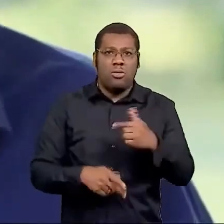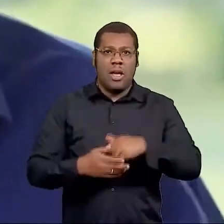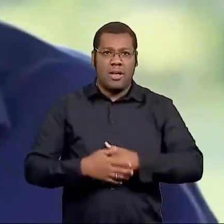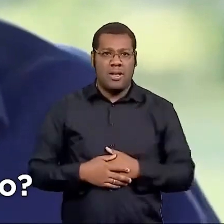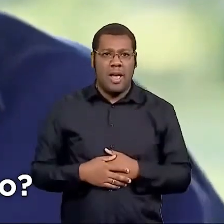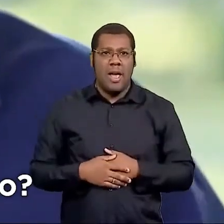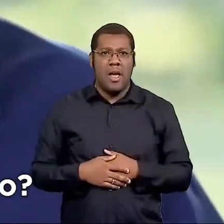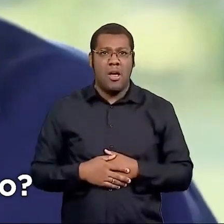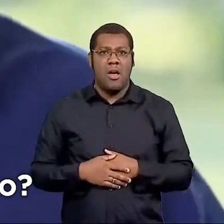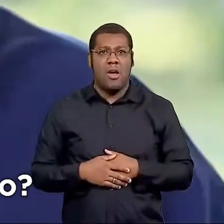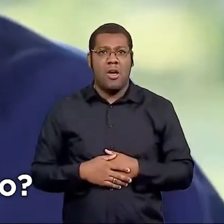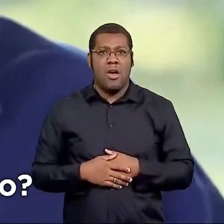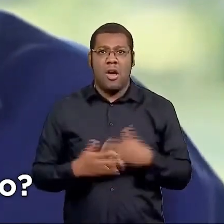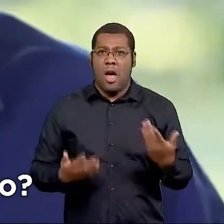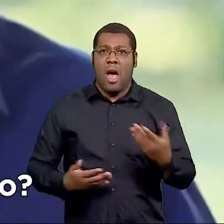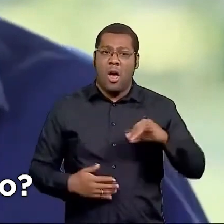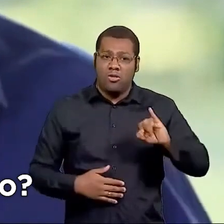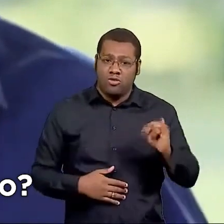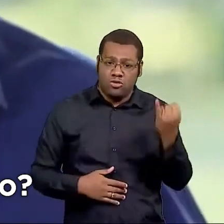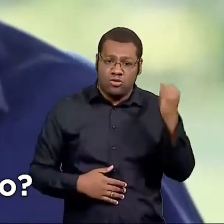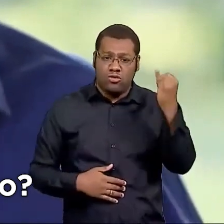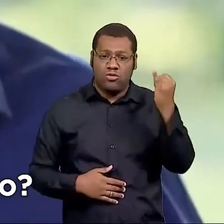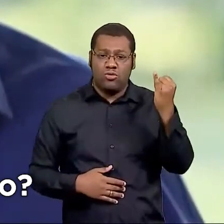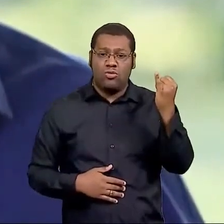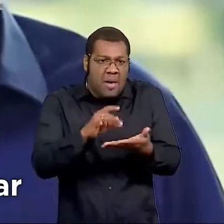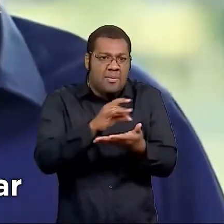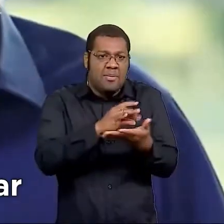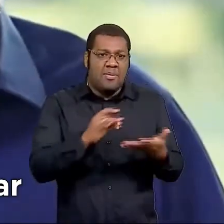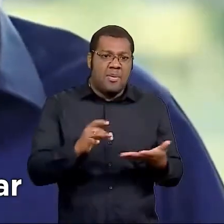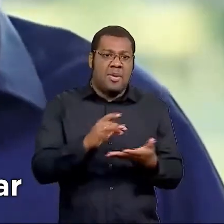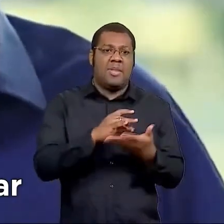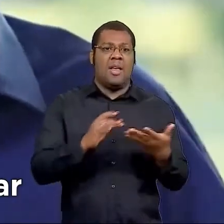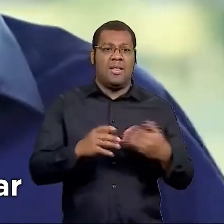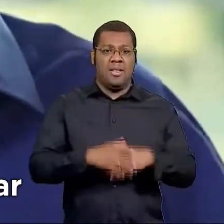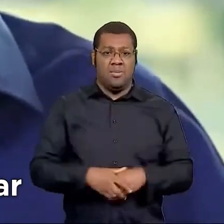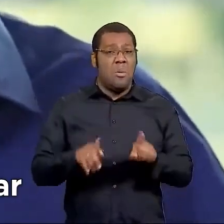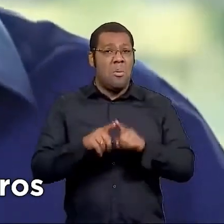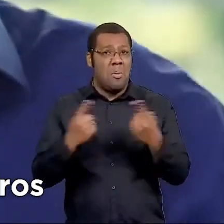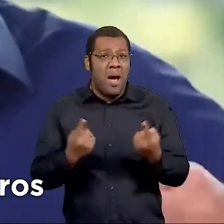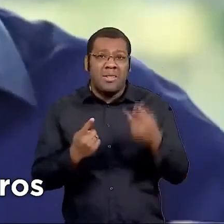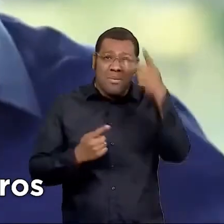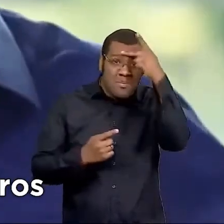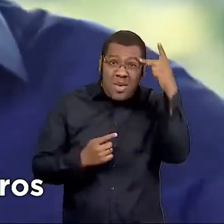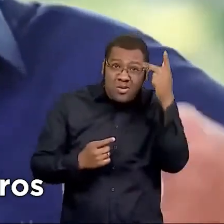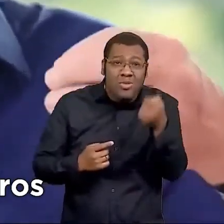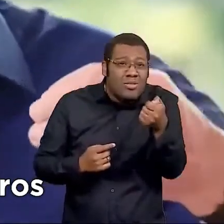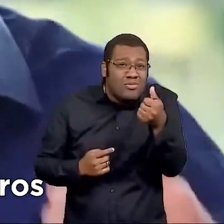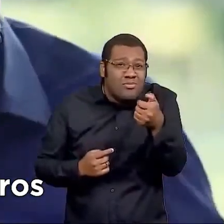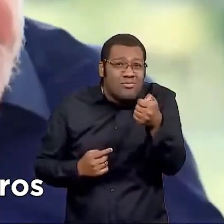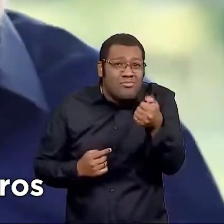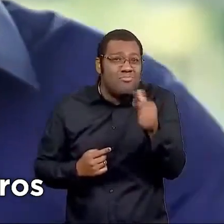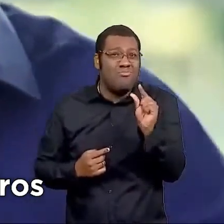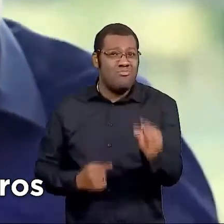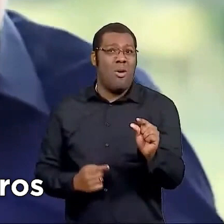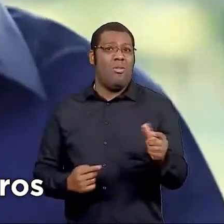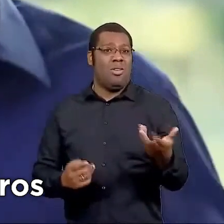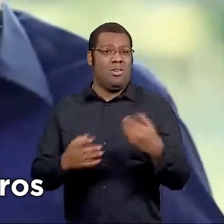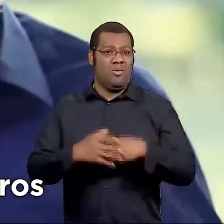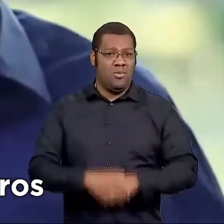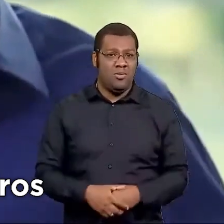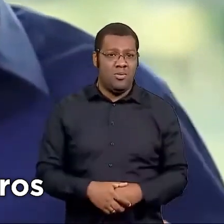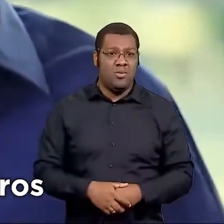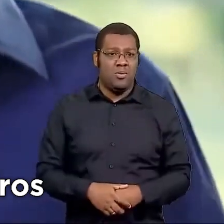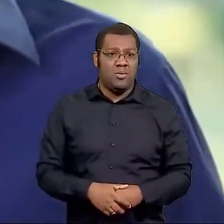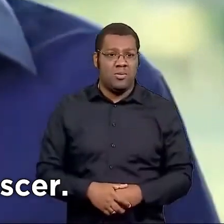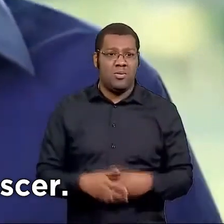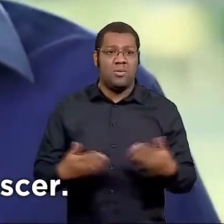de quem a quem que esse cidadão está servindo nesse momento o dinheiro tem que funcionar e girar na mão de muitos